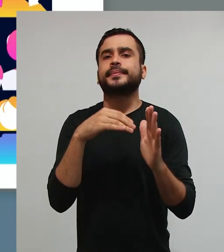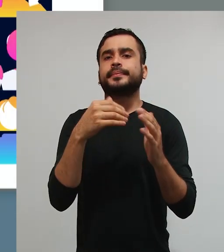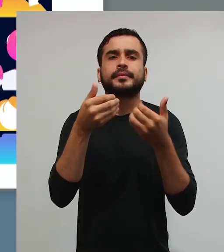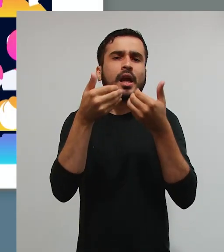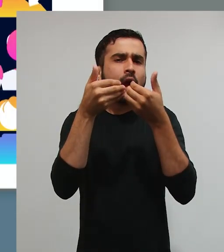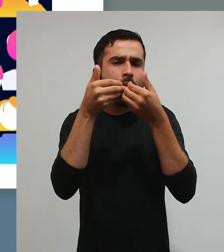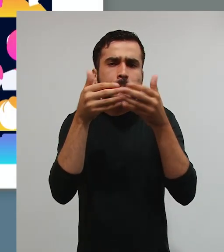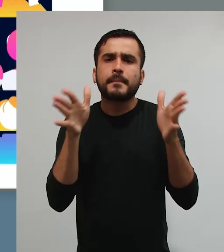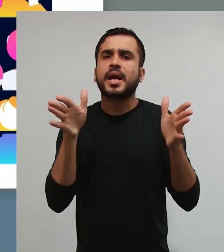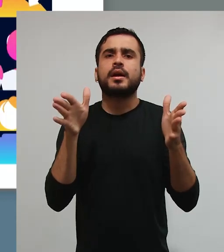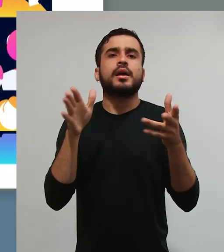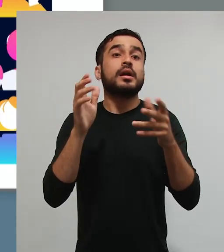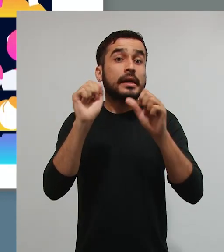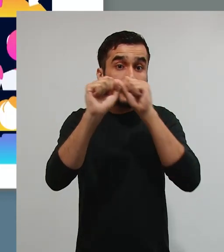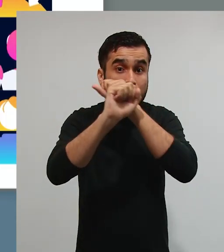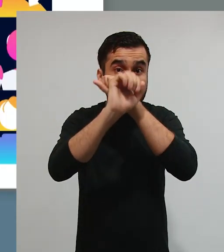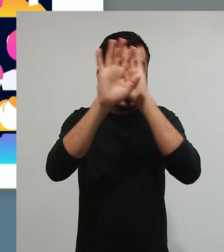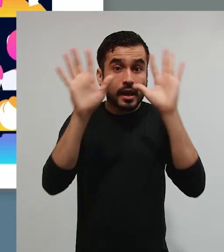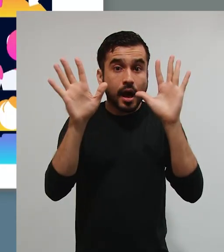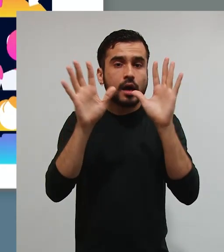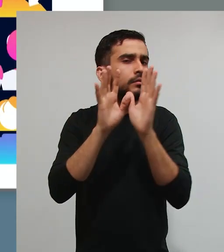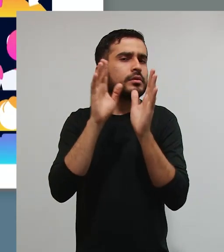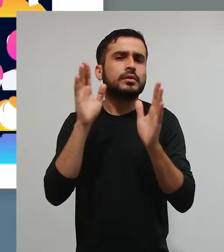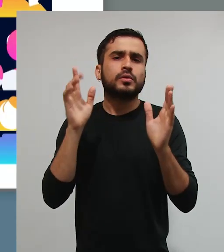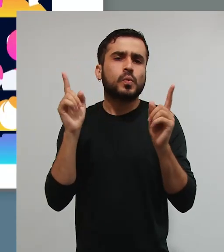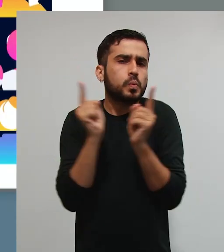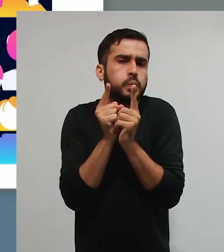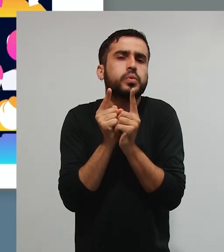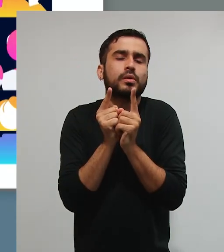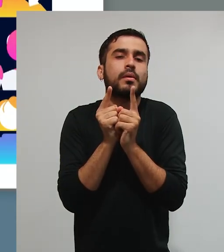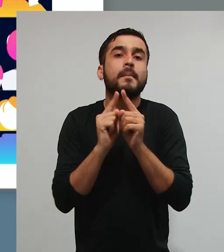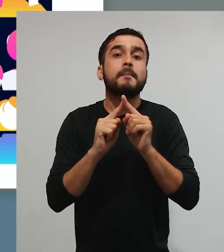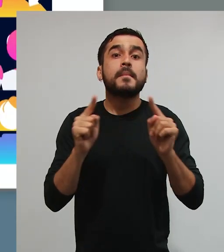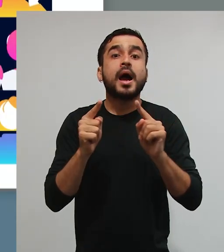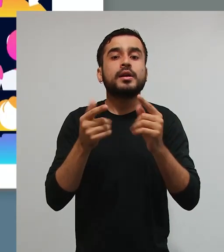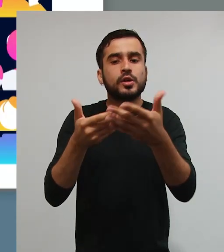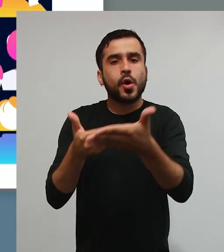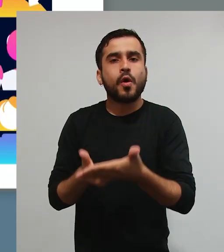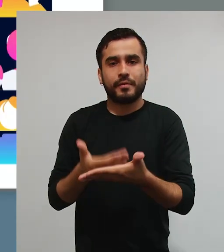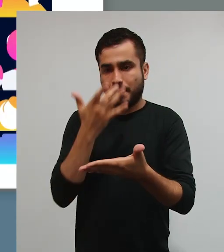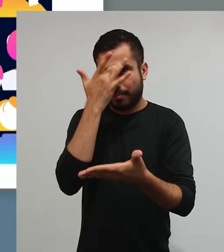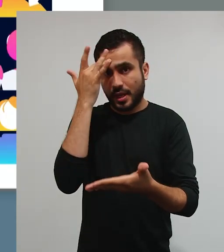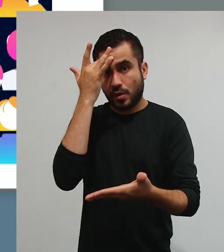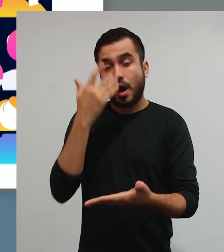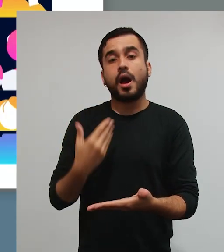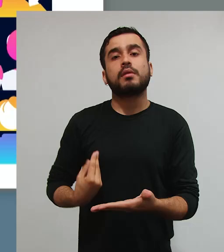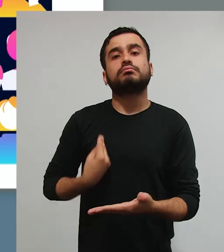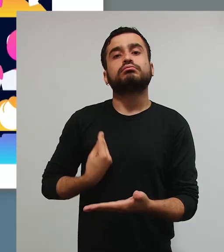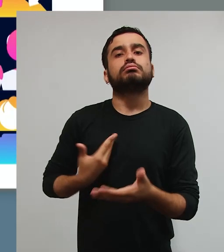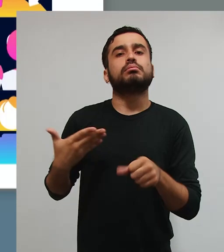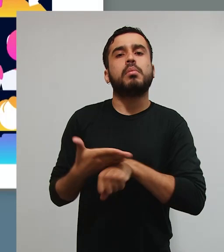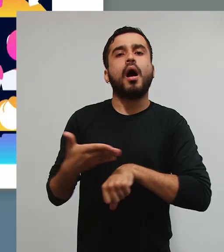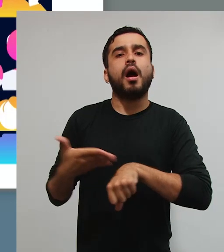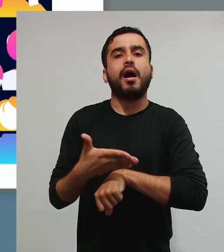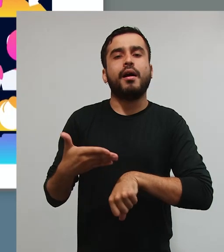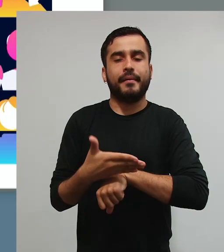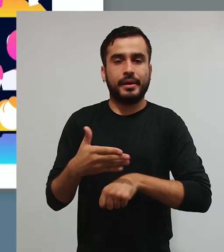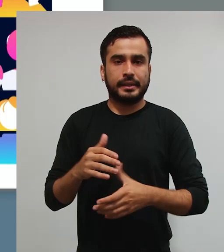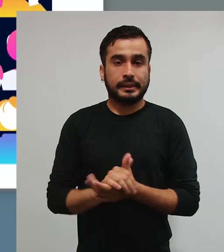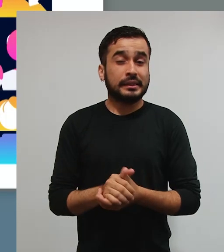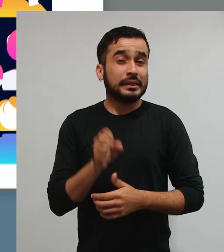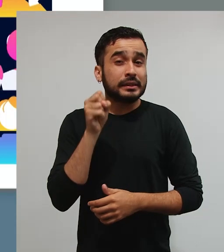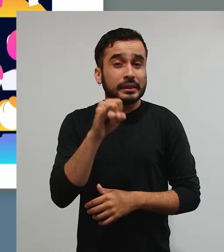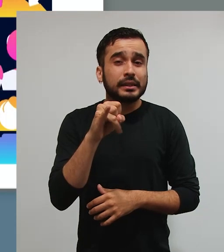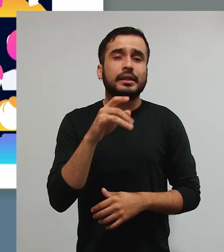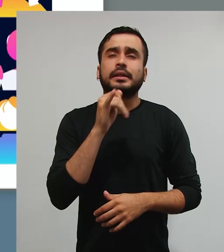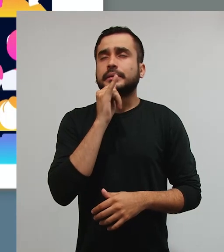ser abertas, devem ser claras e curtas, mas convidando os participantes à conversação. Se você